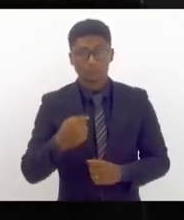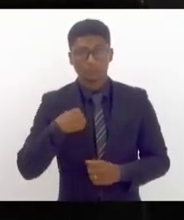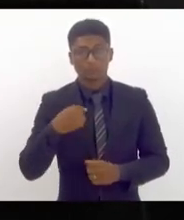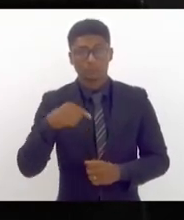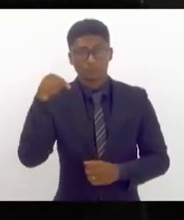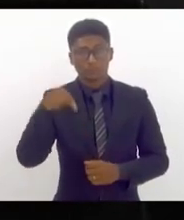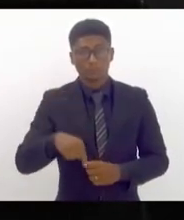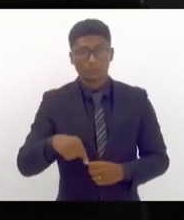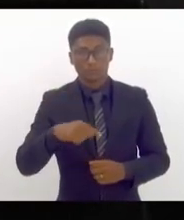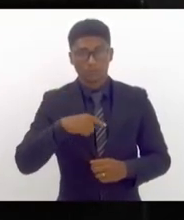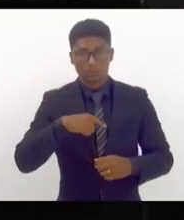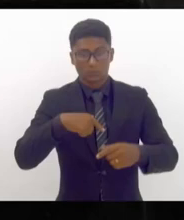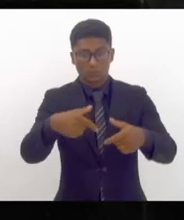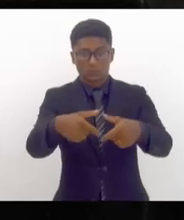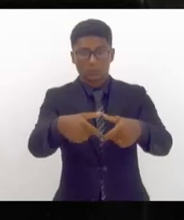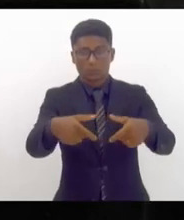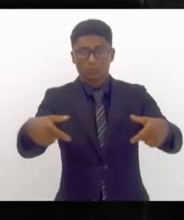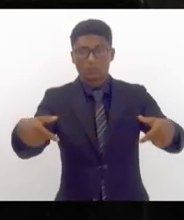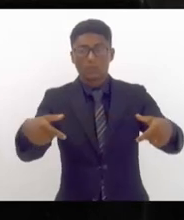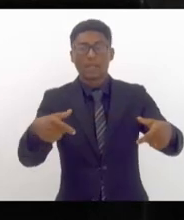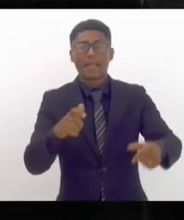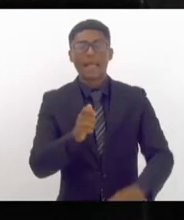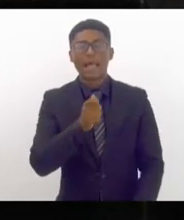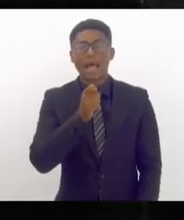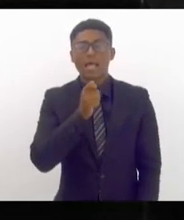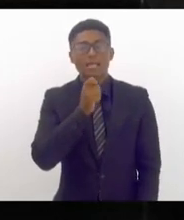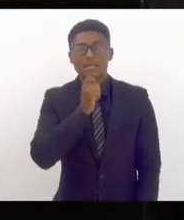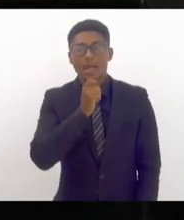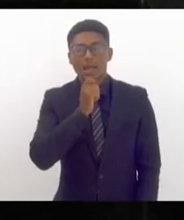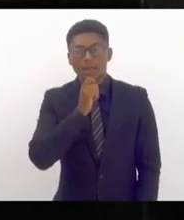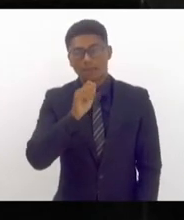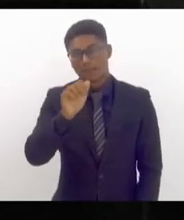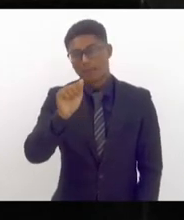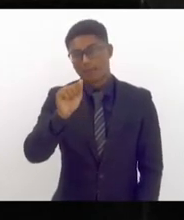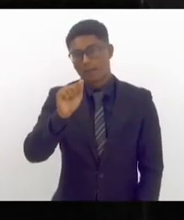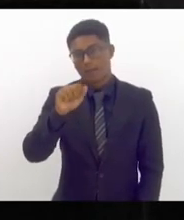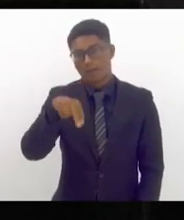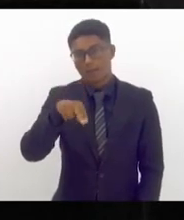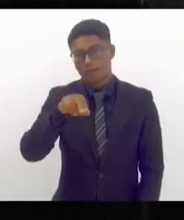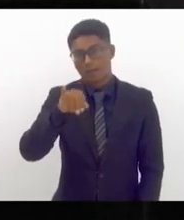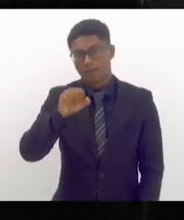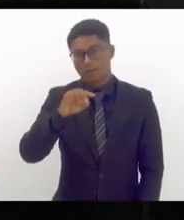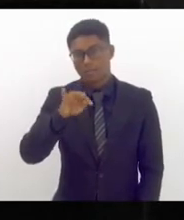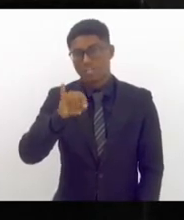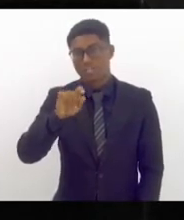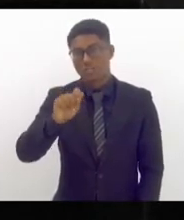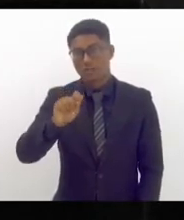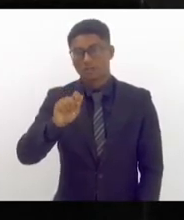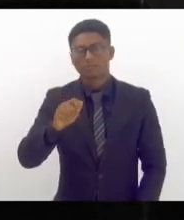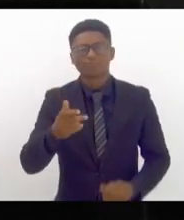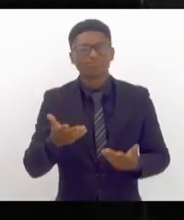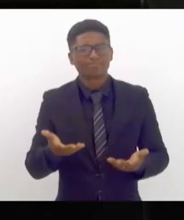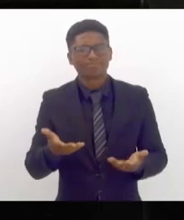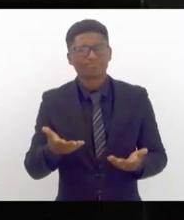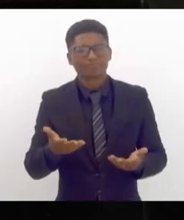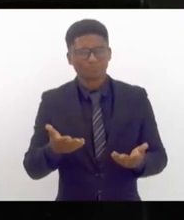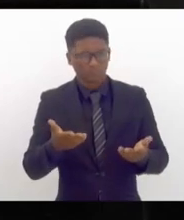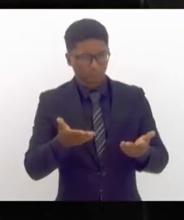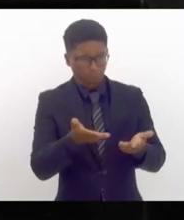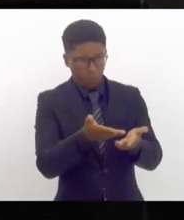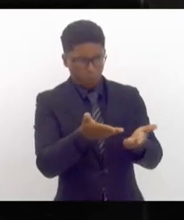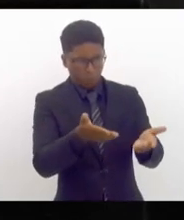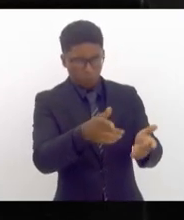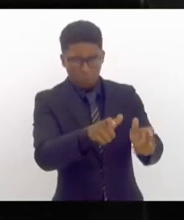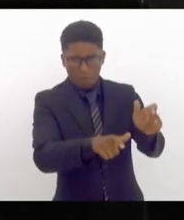uma faixa sem anistia. É exatamente isso. Não dá para anistiar aqueles e aquelas